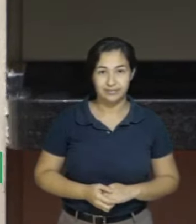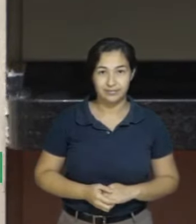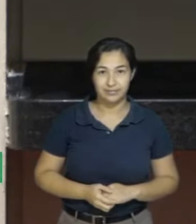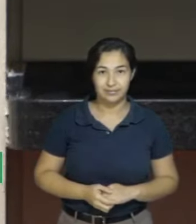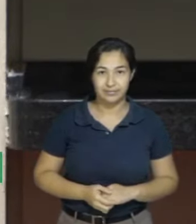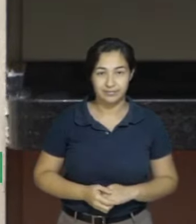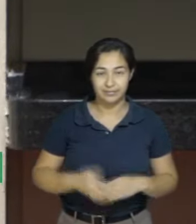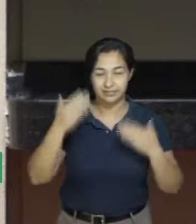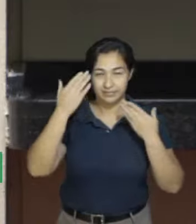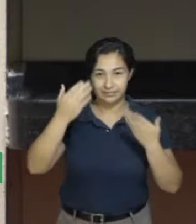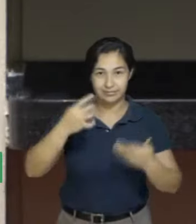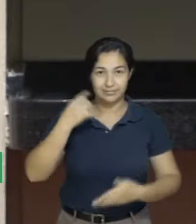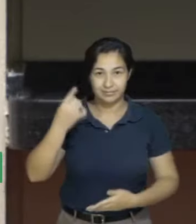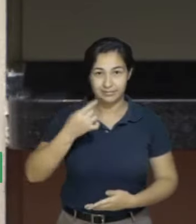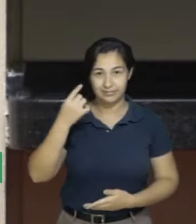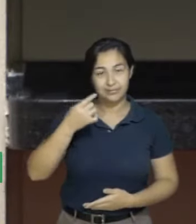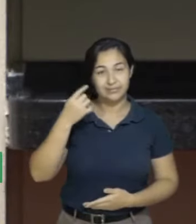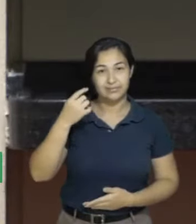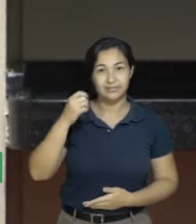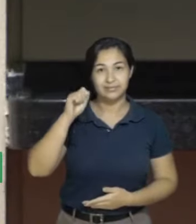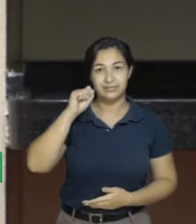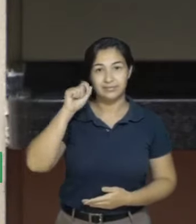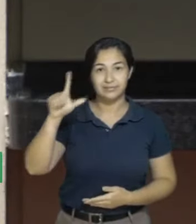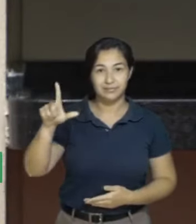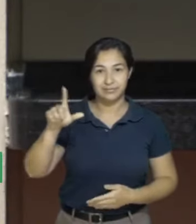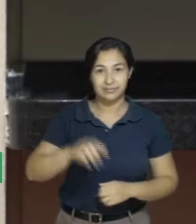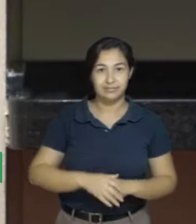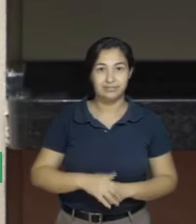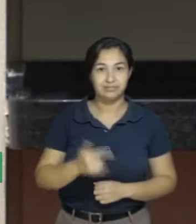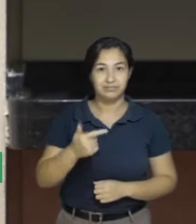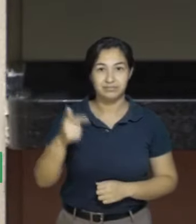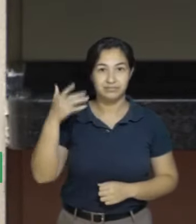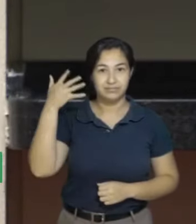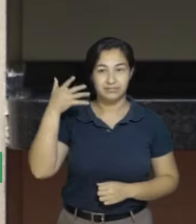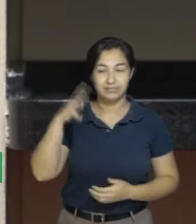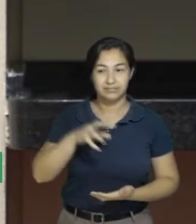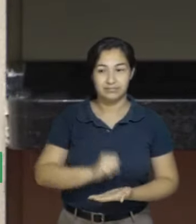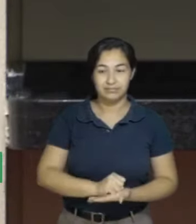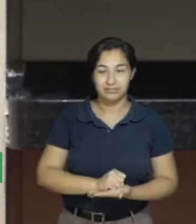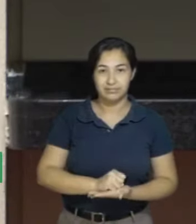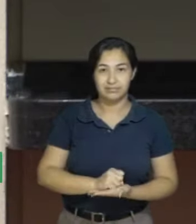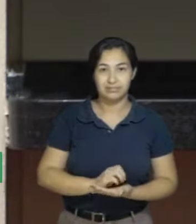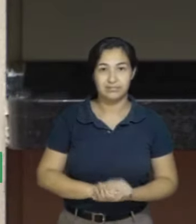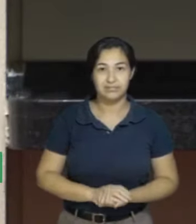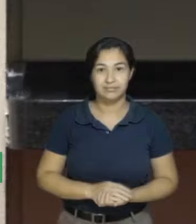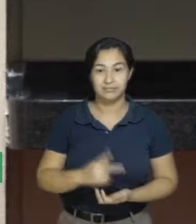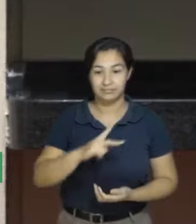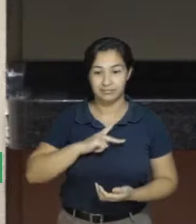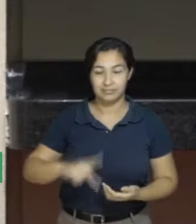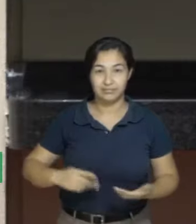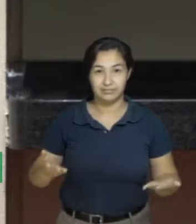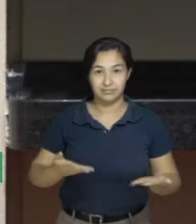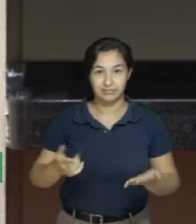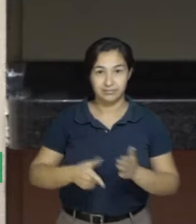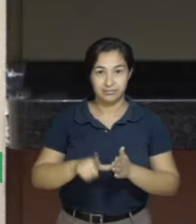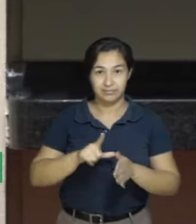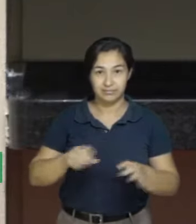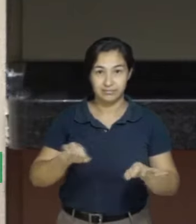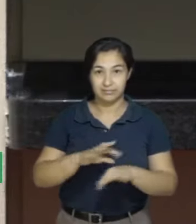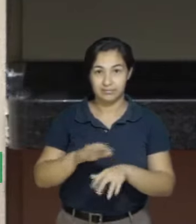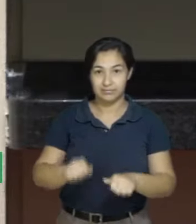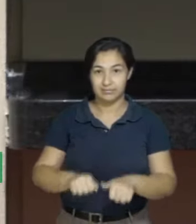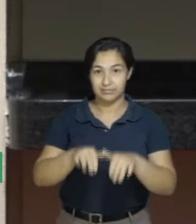Muito obrigado Deputado antes não havendo mais oradores inscritos esta presidência antes de encerrar